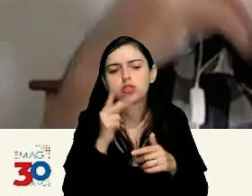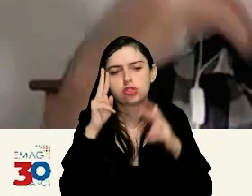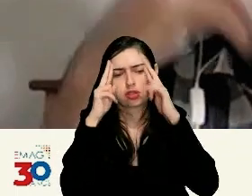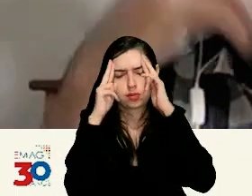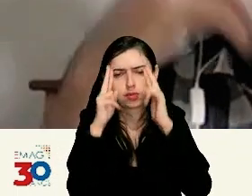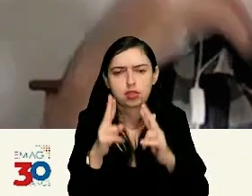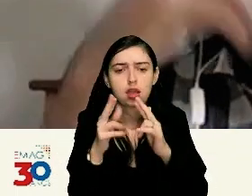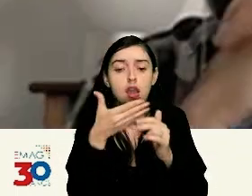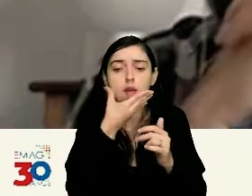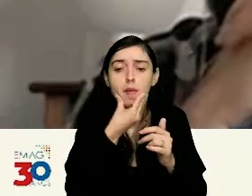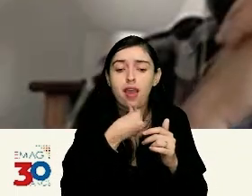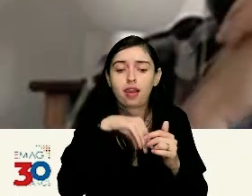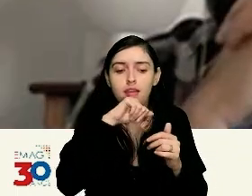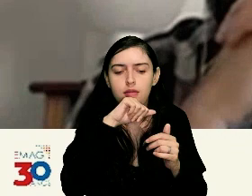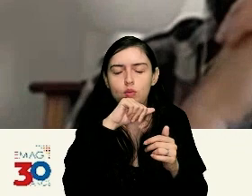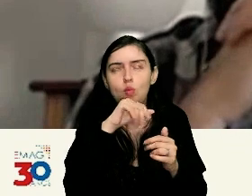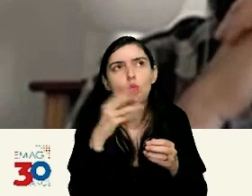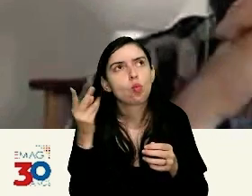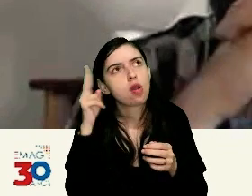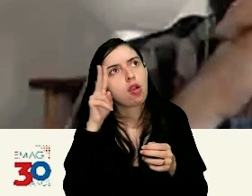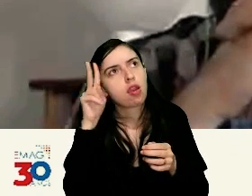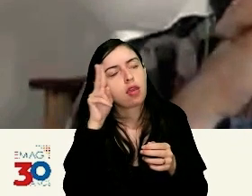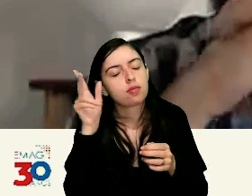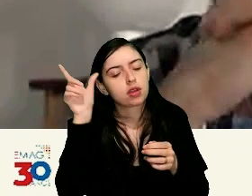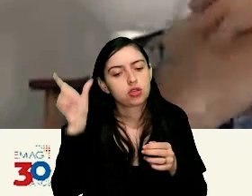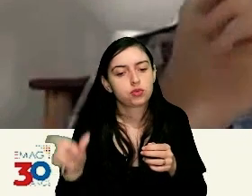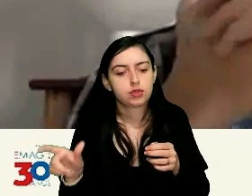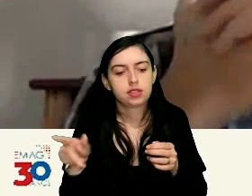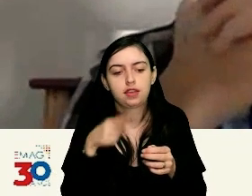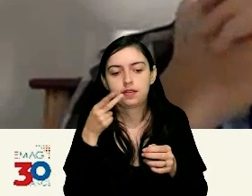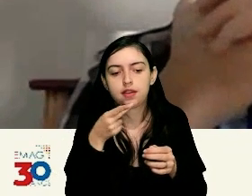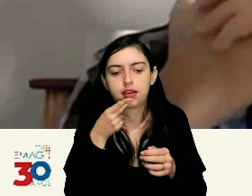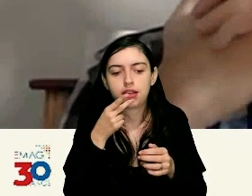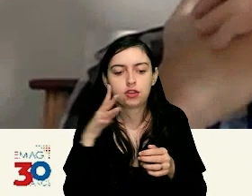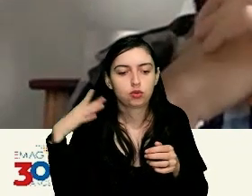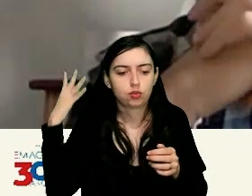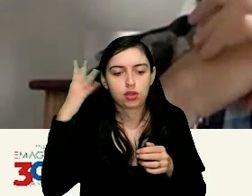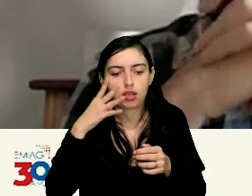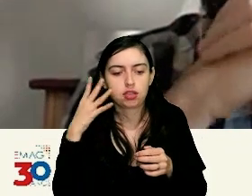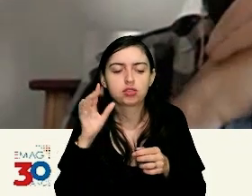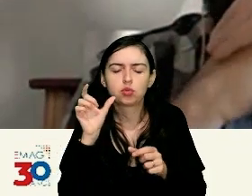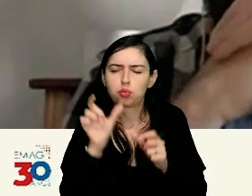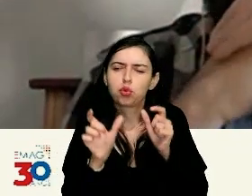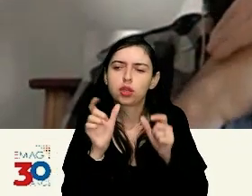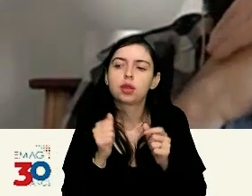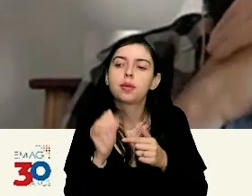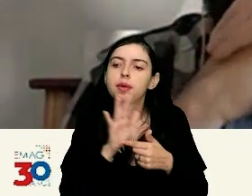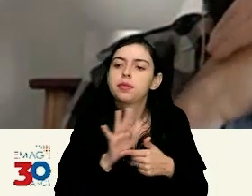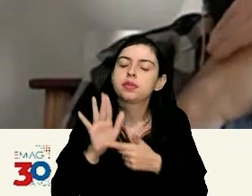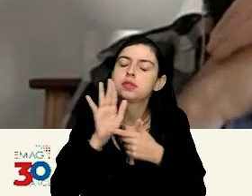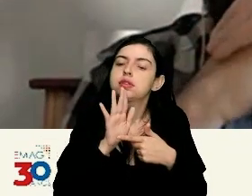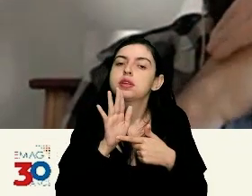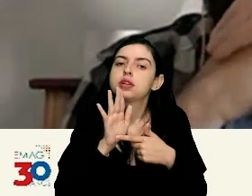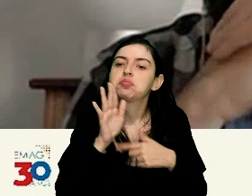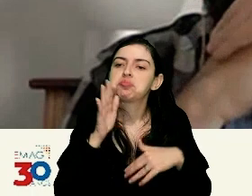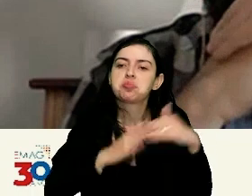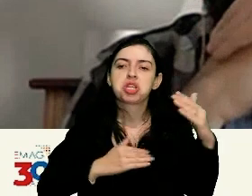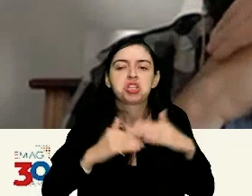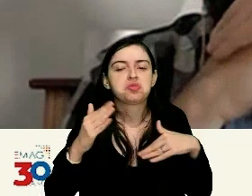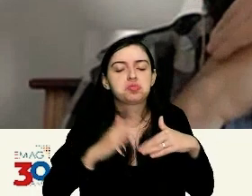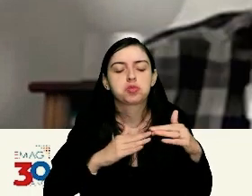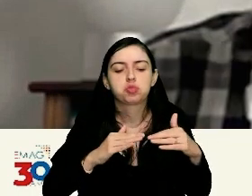eu lembrei de você para falar aqui nesse evento, foi um pouco por isso, para mostrar que mesmo numa situação de